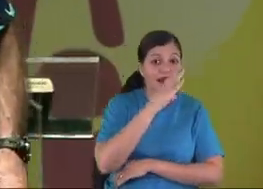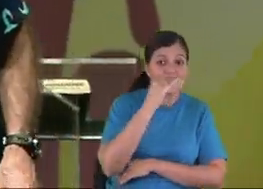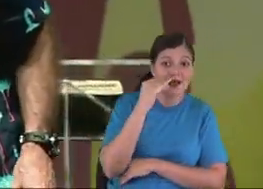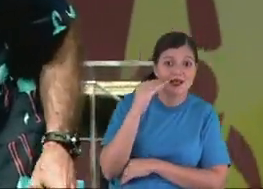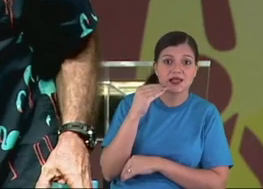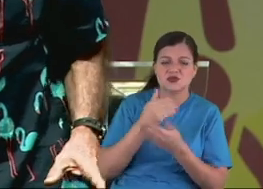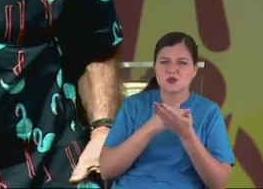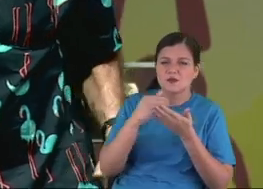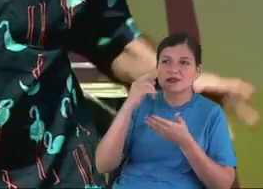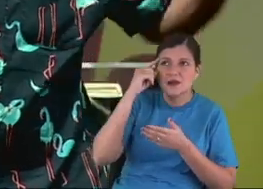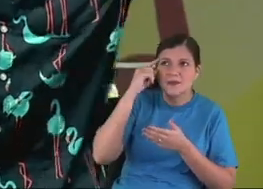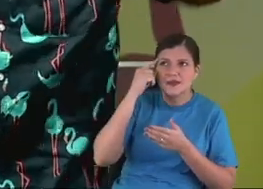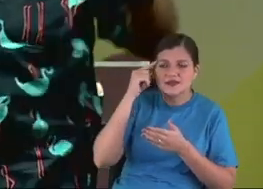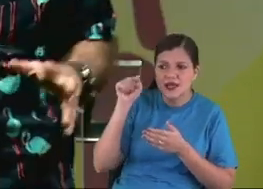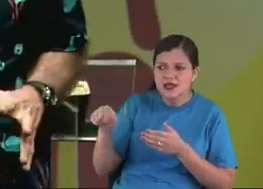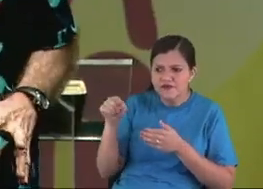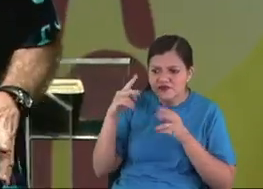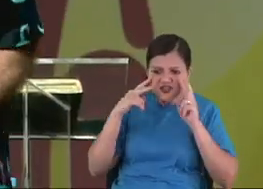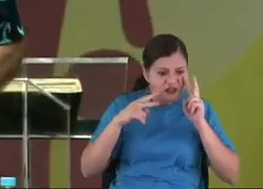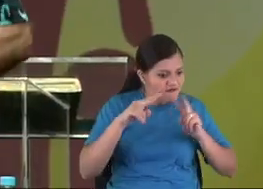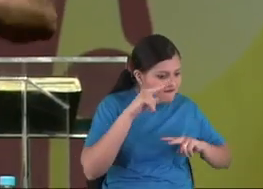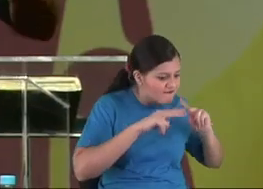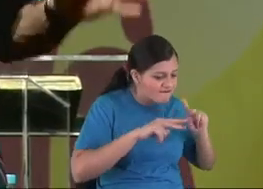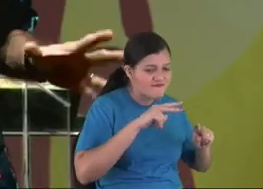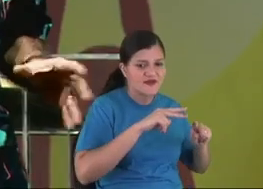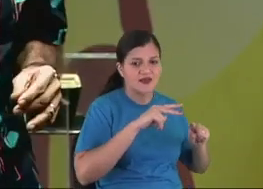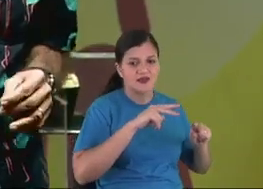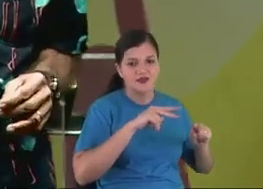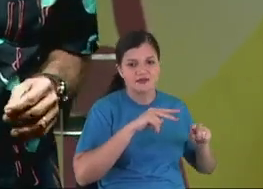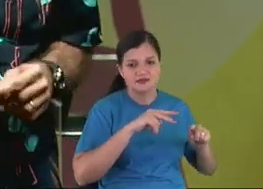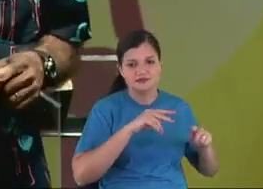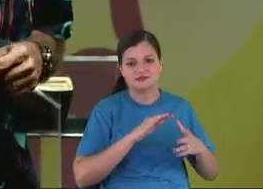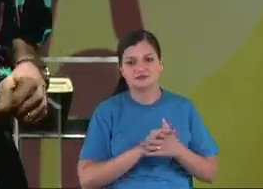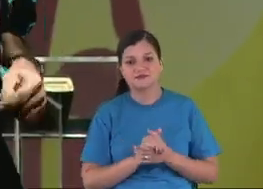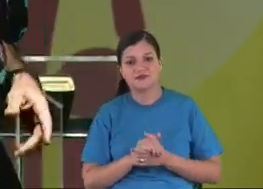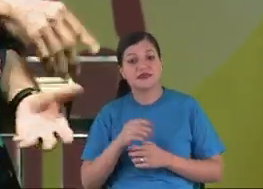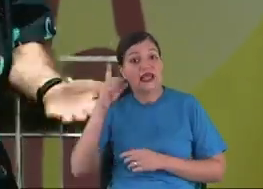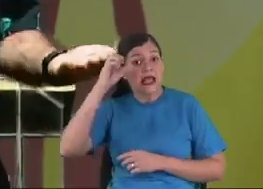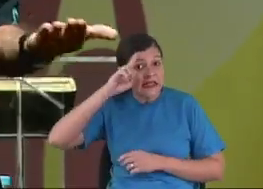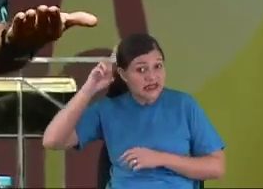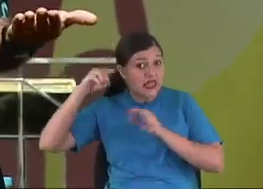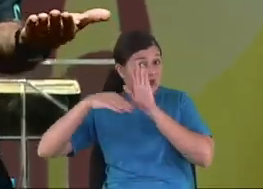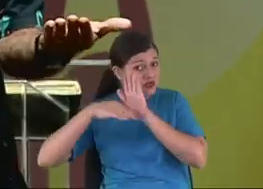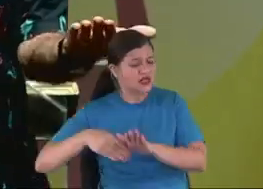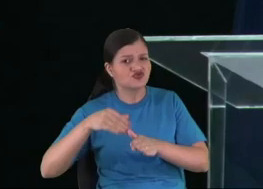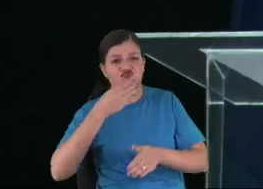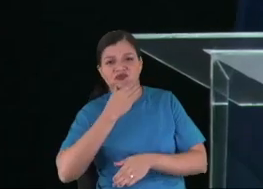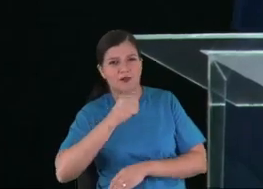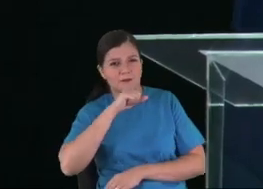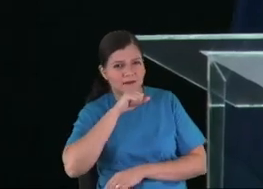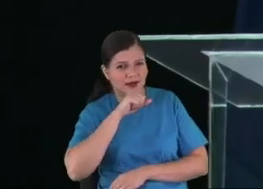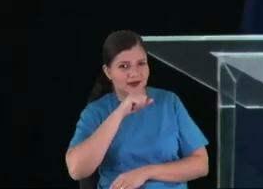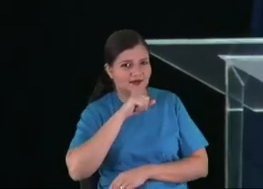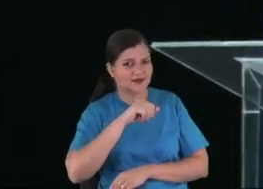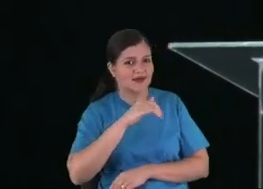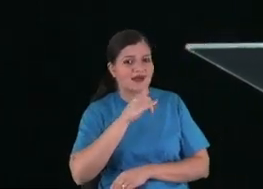Deus, que você tem olho atrás da cabeça, que você é onisciente. Deus te ajuda, você vê isso, é exemplo atrás de exemplo. Deus,